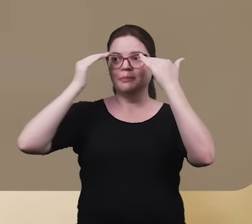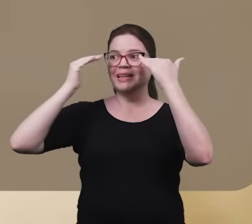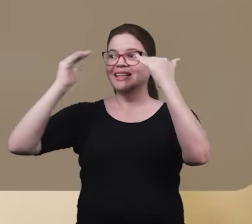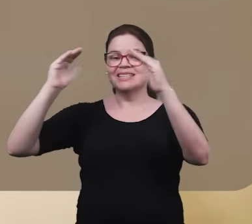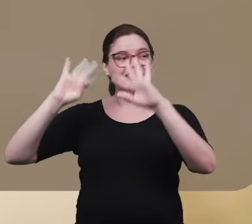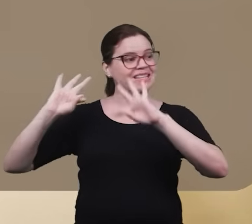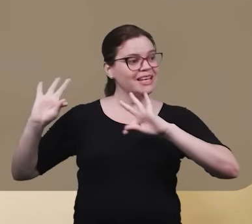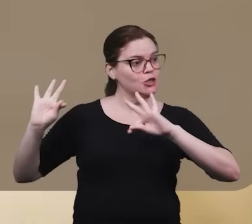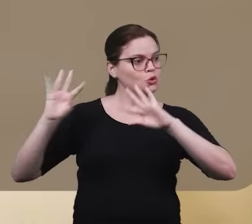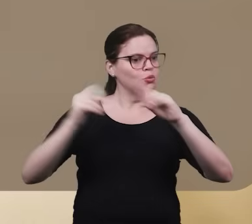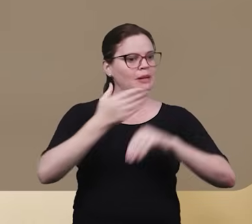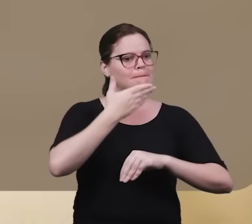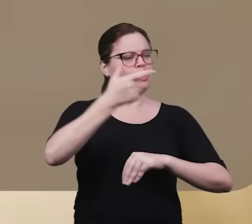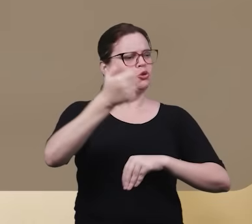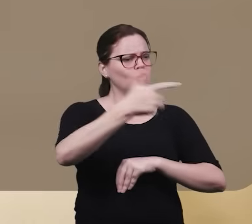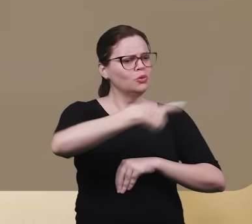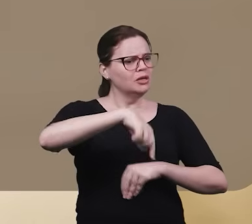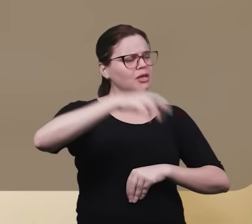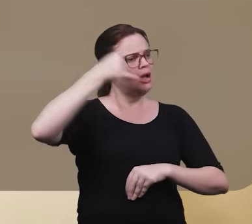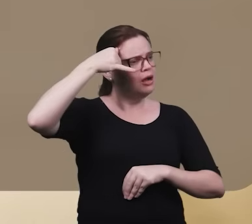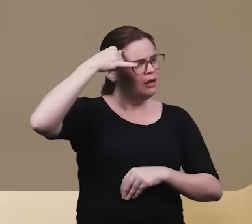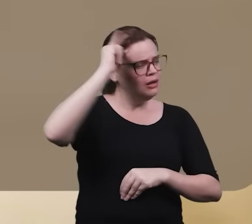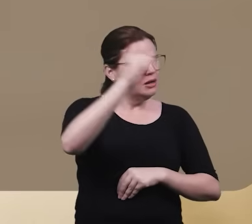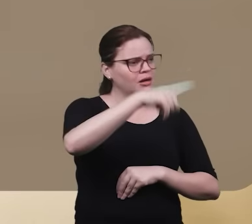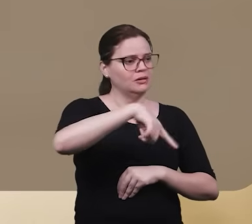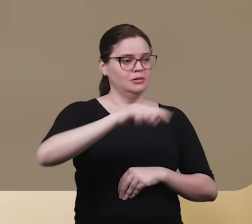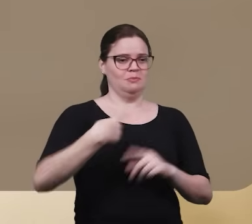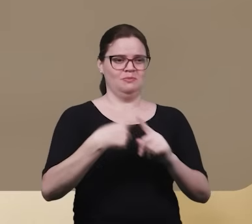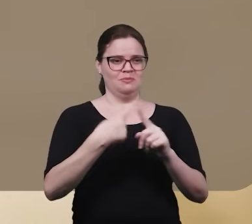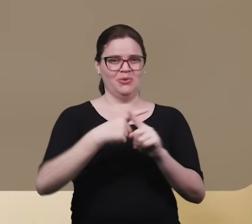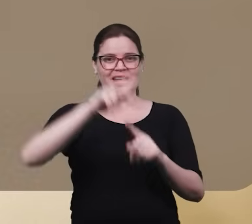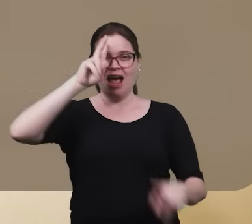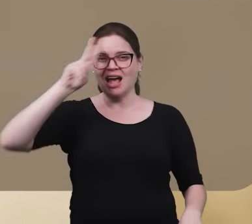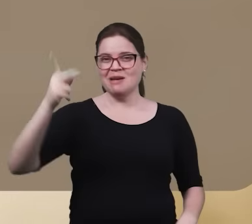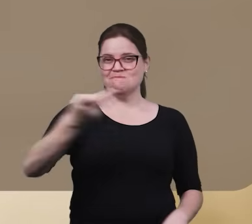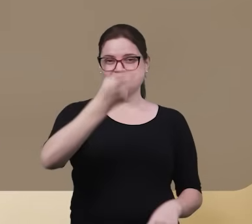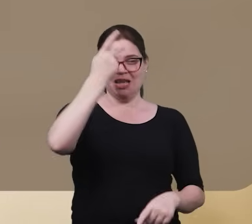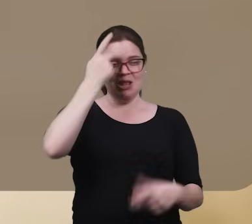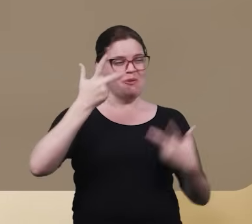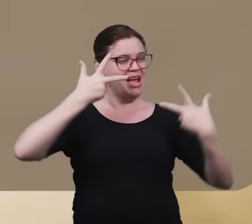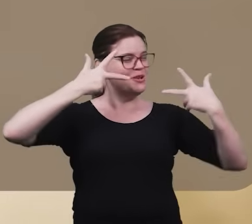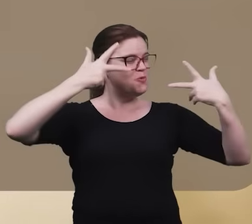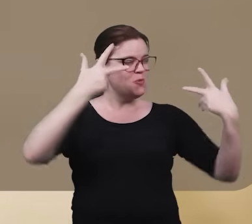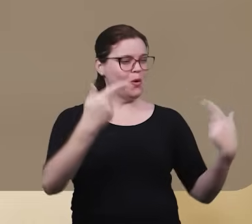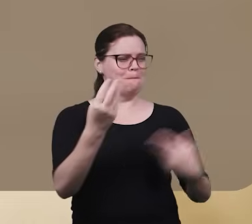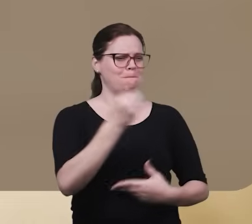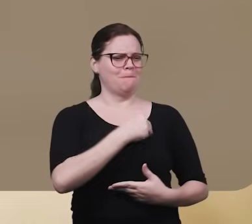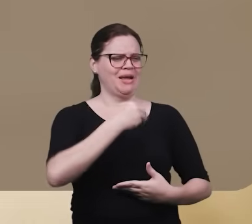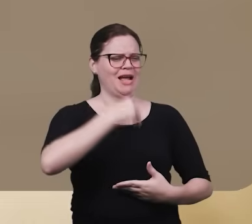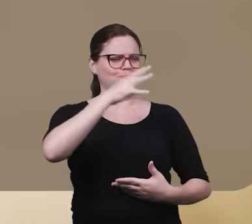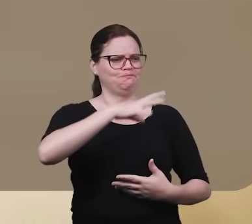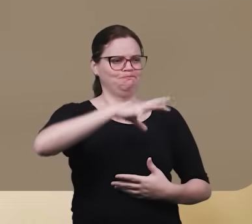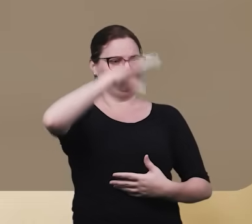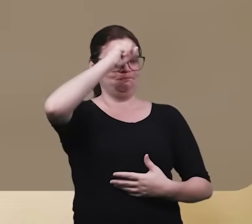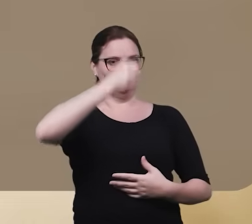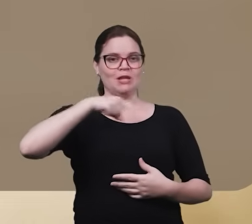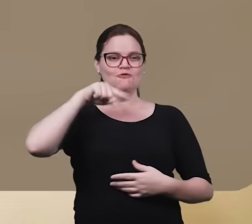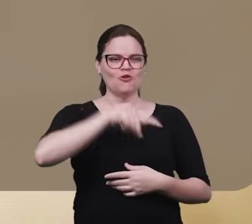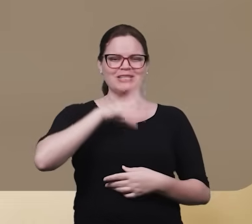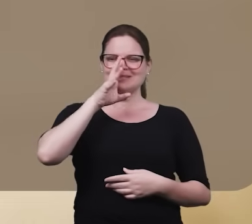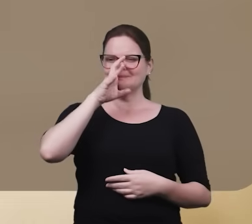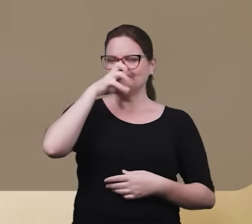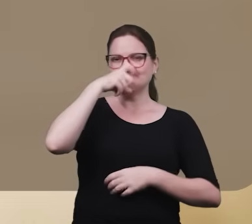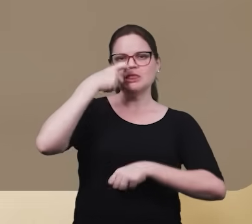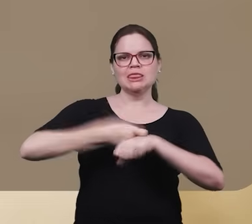porque a rebelião é como um pecado de feitiçaria, e o porfiar, o insistir, o continuar,